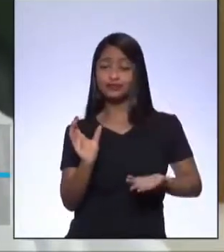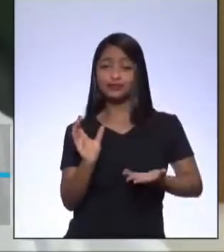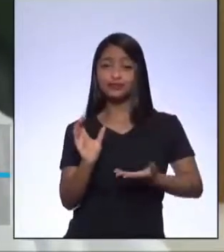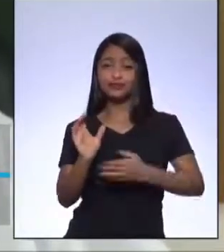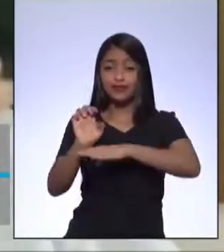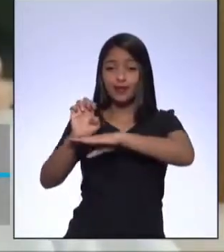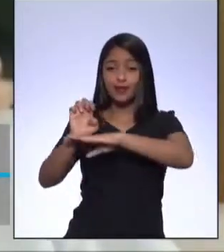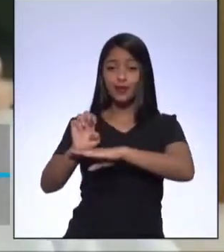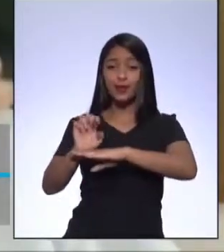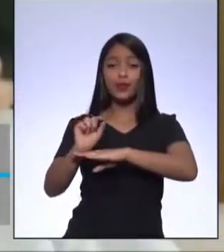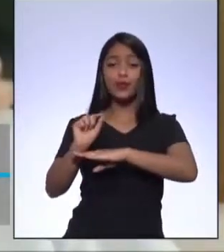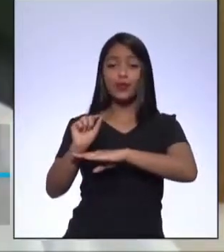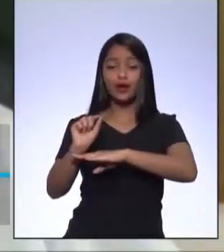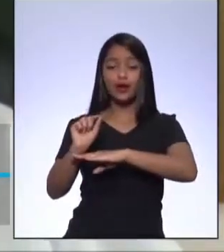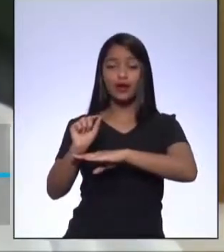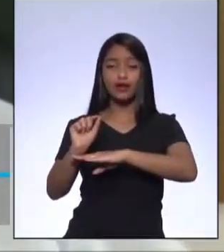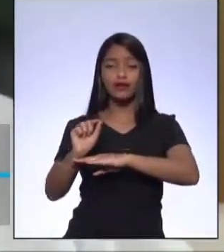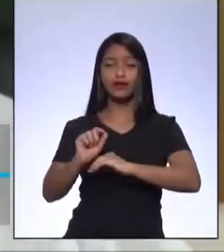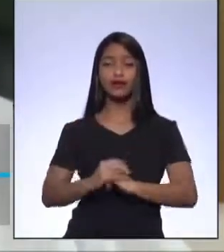nosso ponto ali